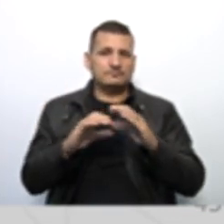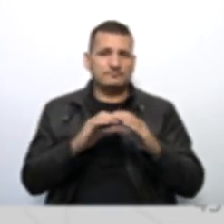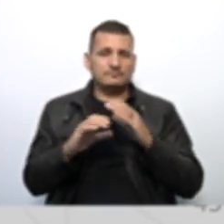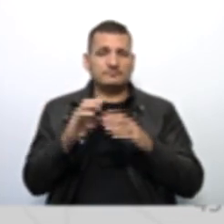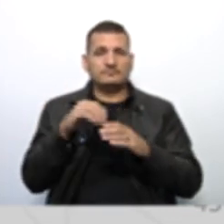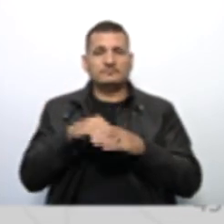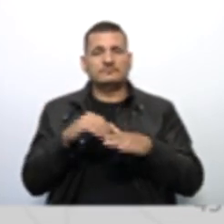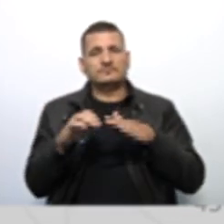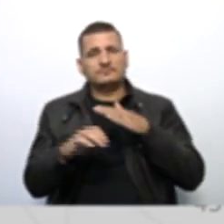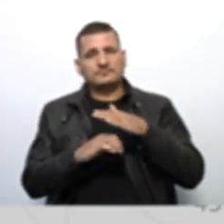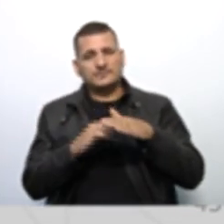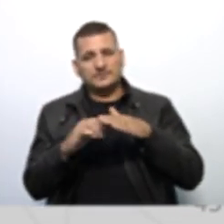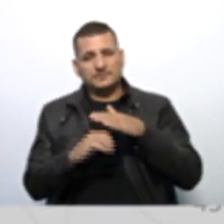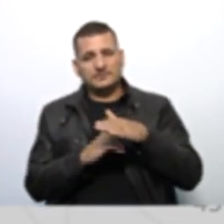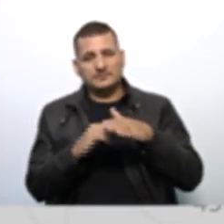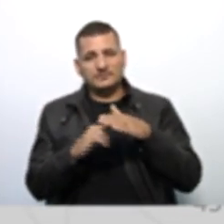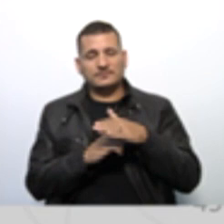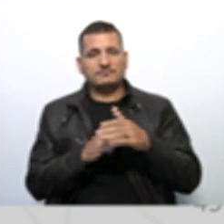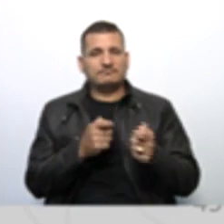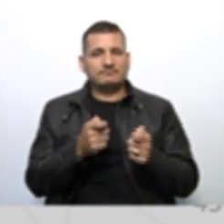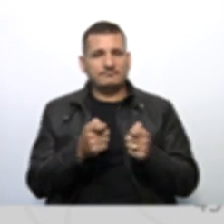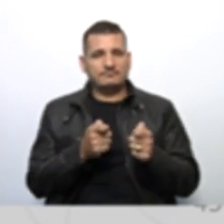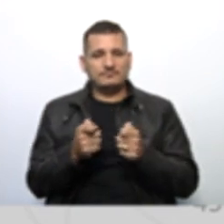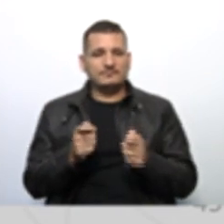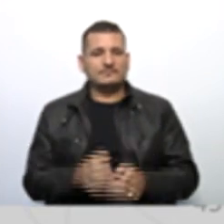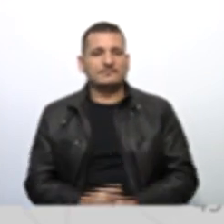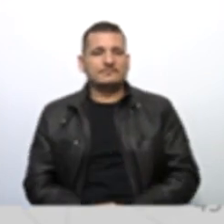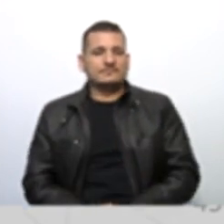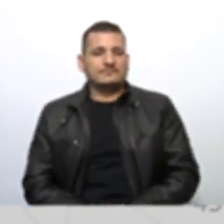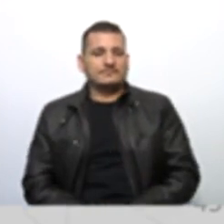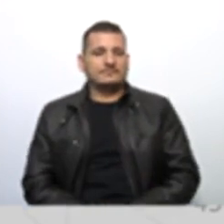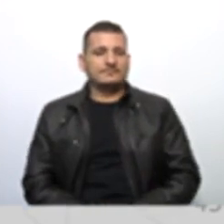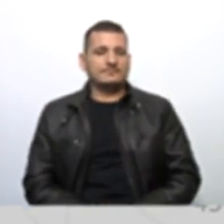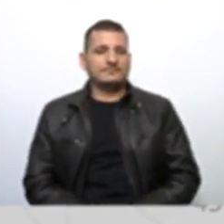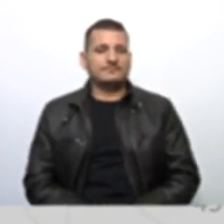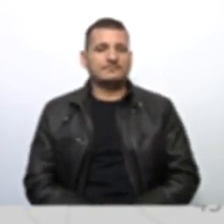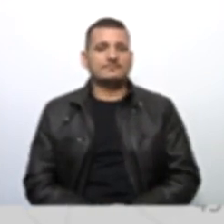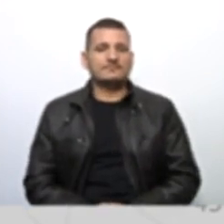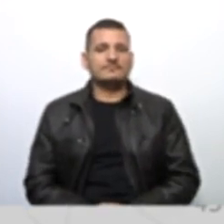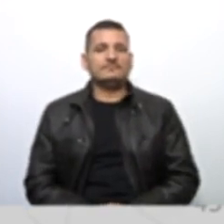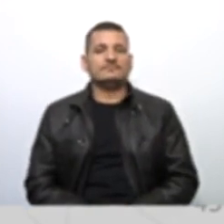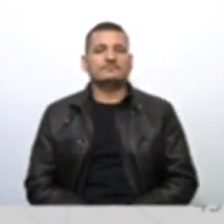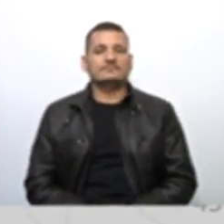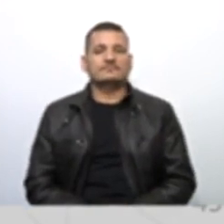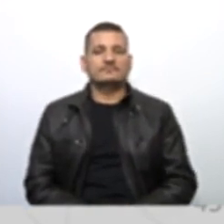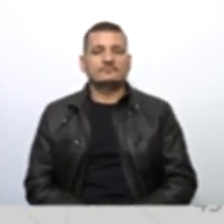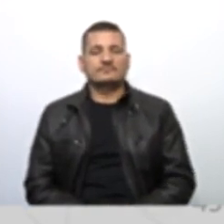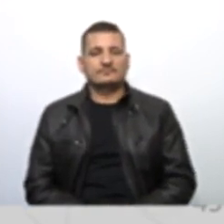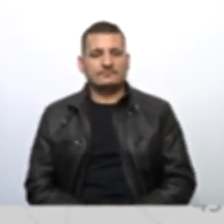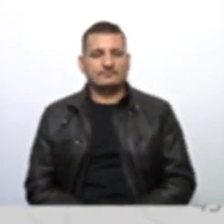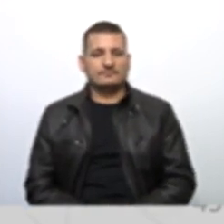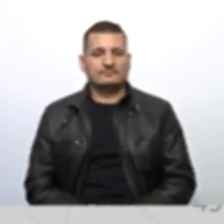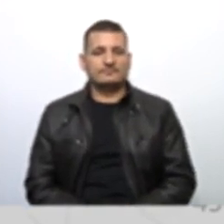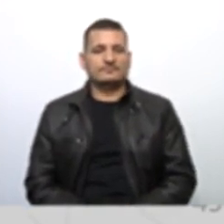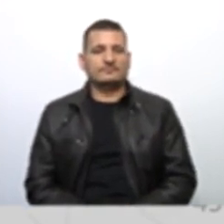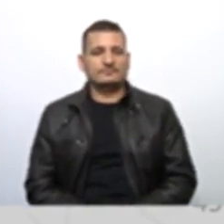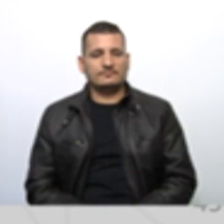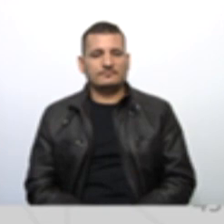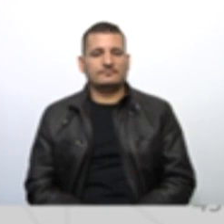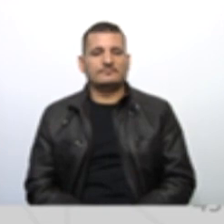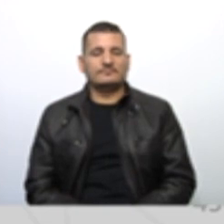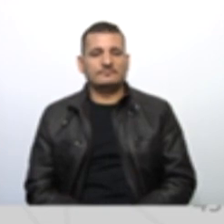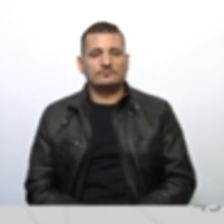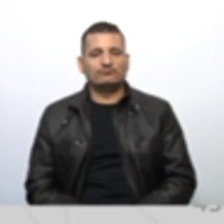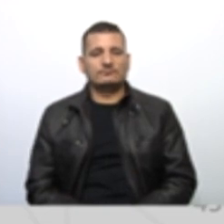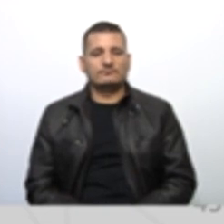empresa de forma controlada. Pessoal, aqui a palavra-chave é o quê? Comunicação interna